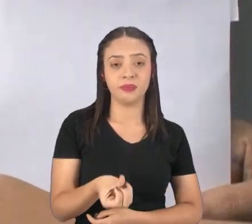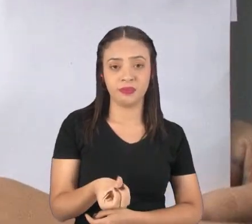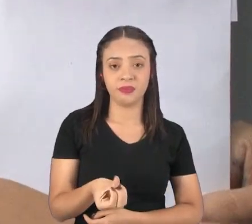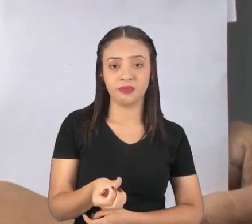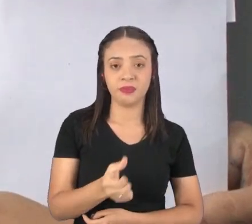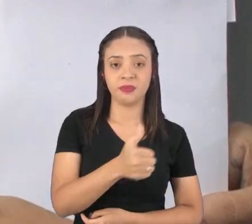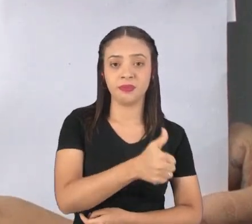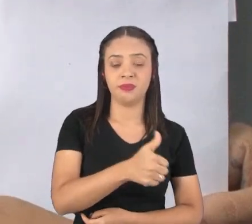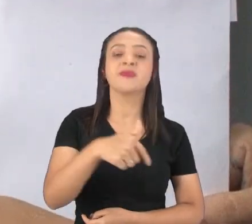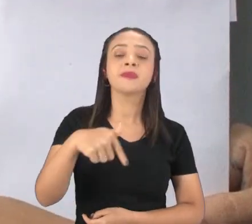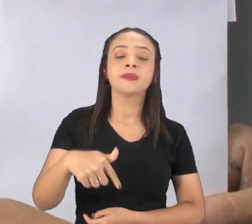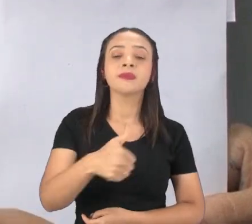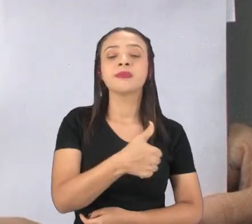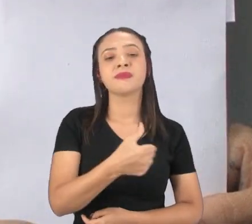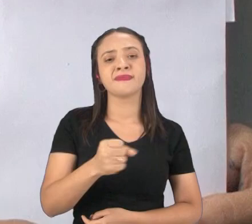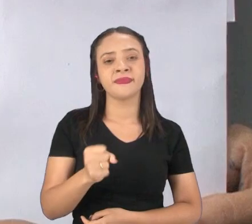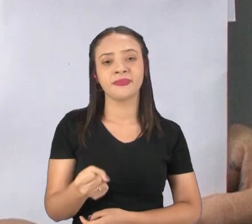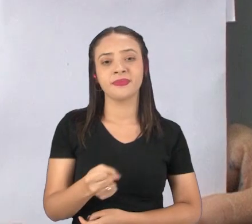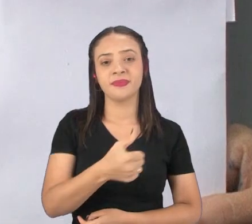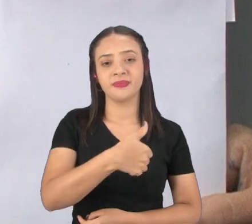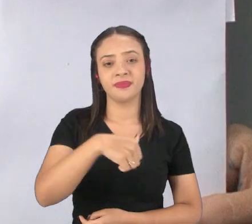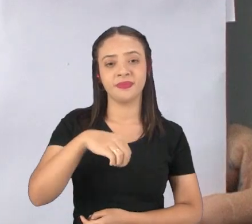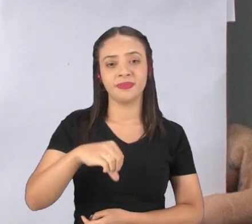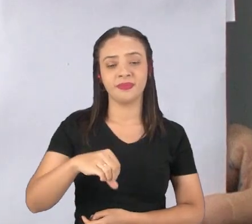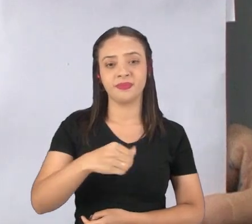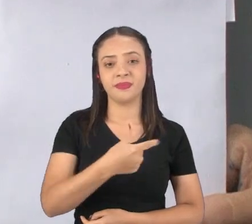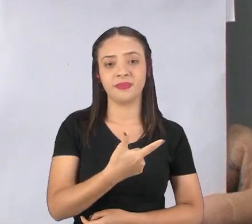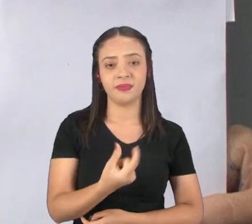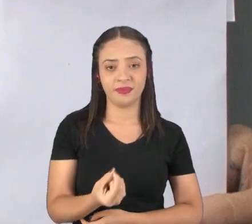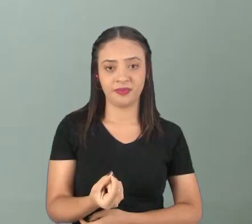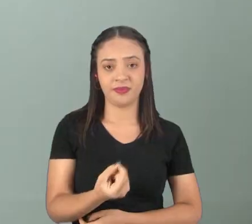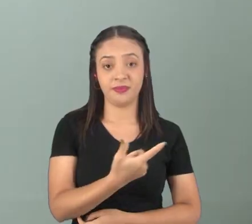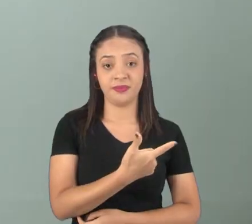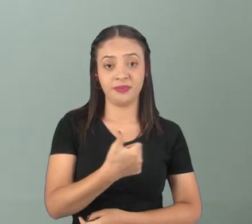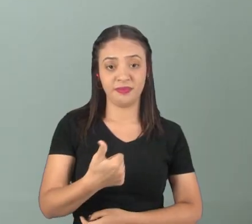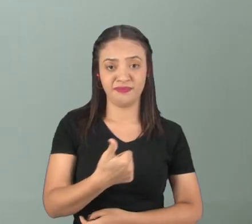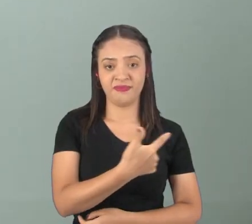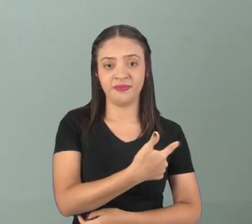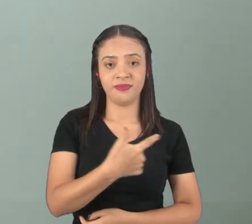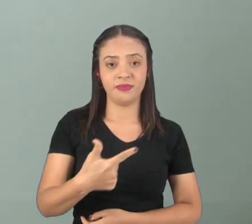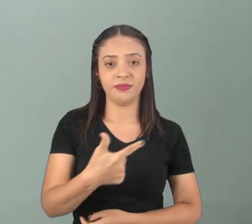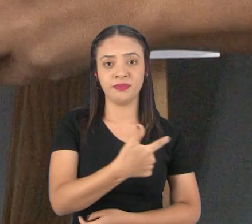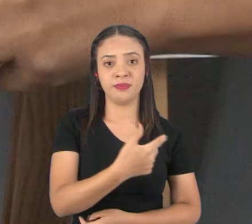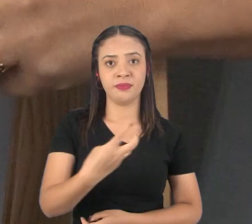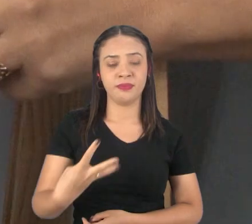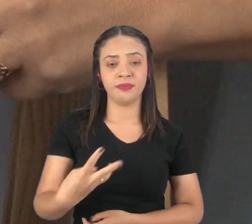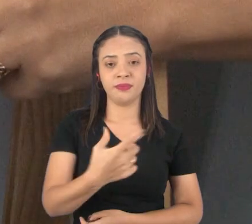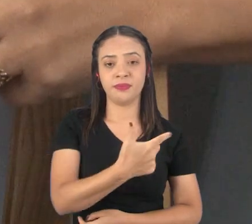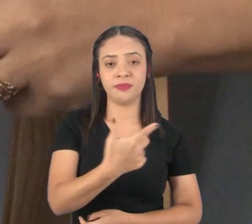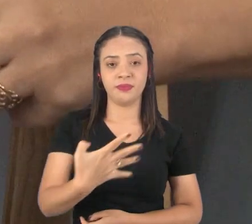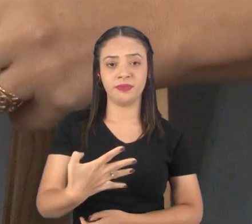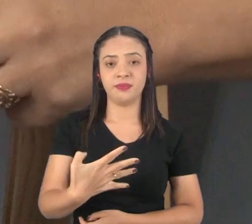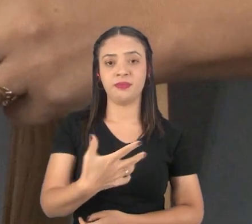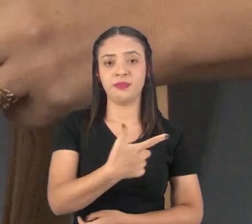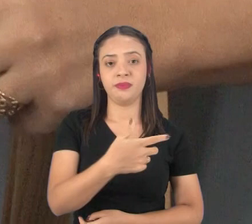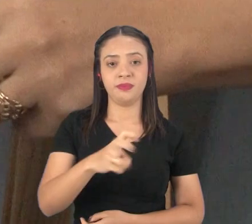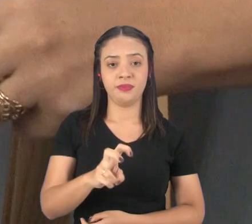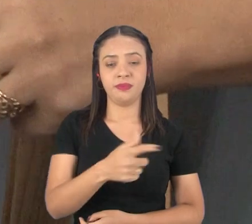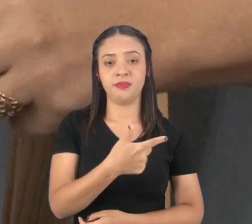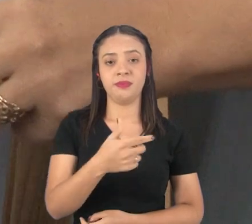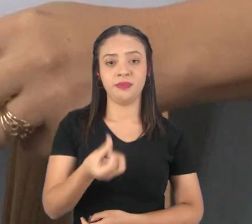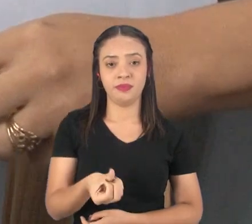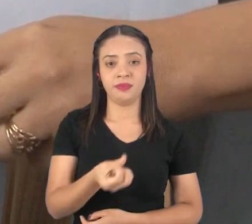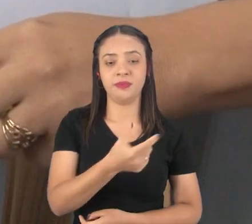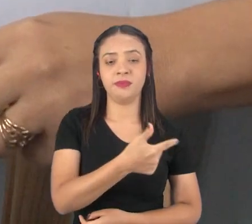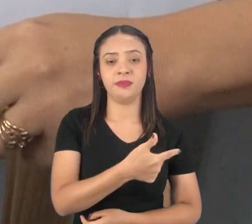16, 17, 18, 19, 20, 21, 22, 23, 24,